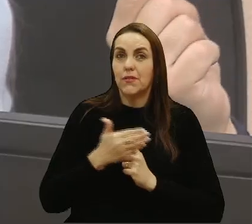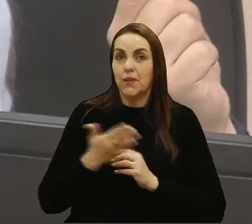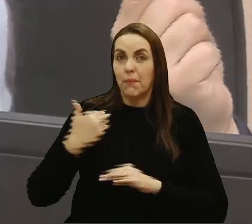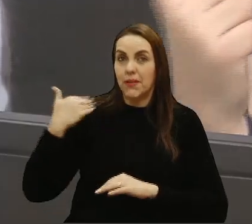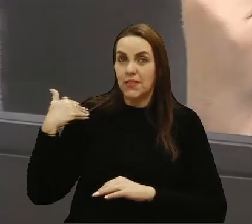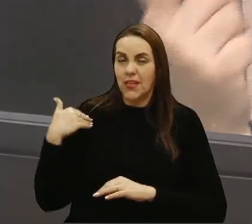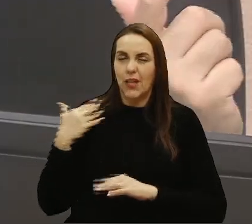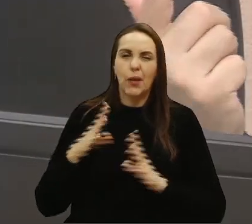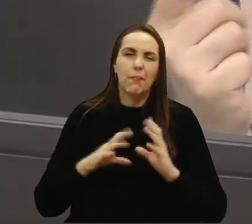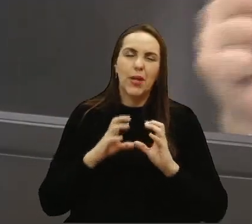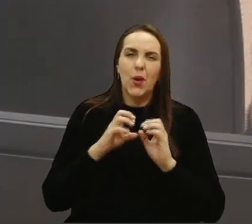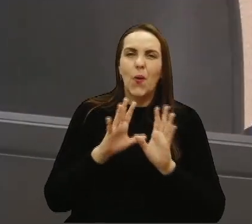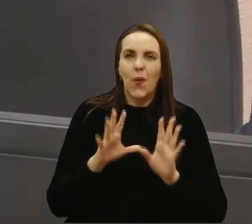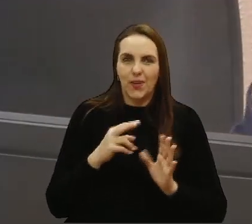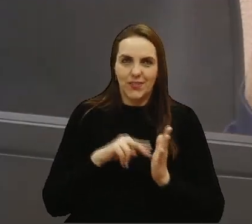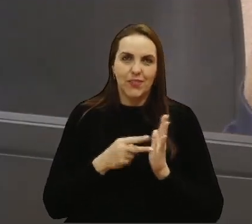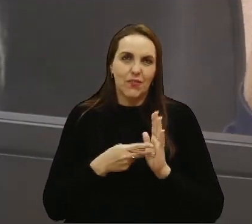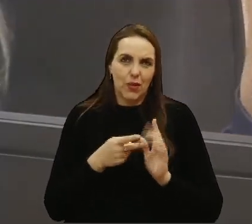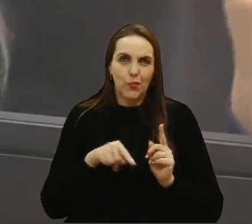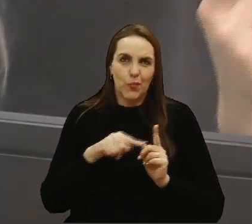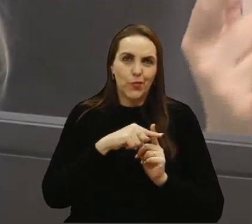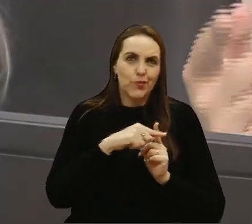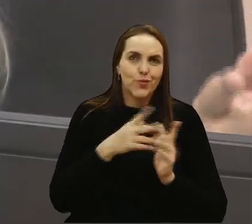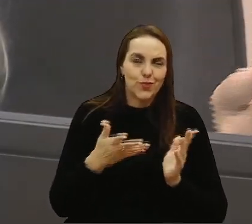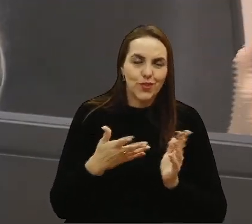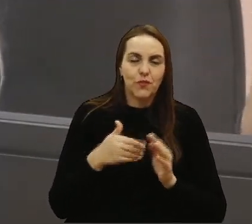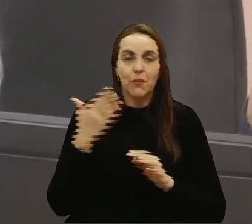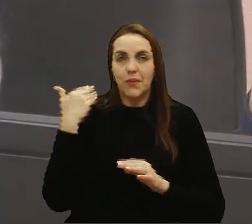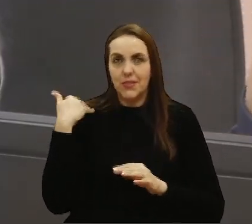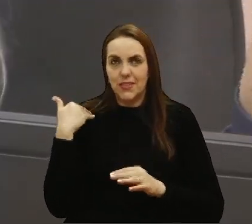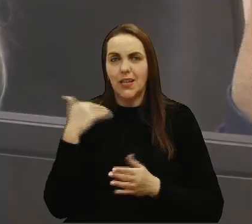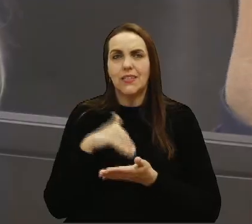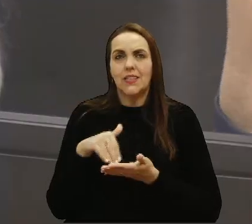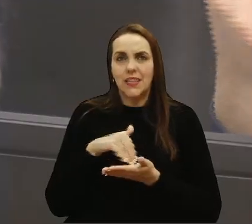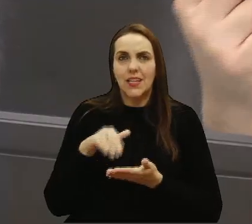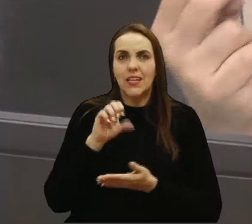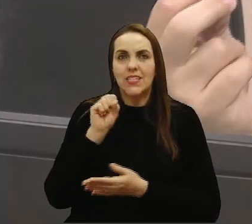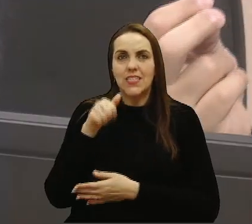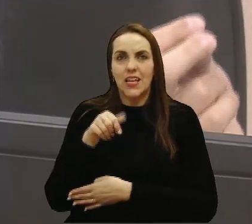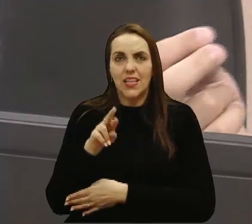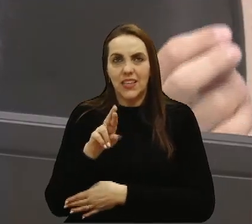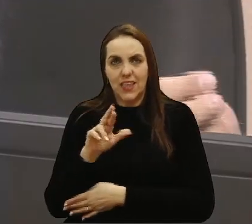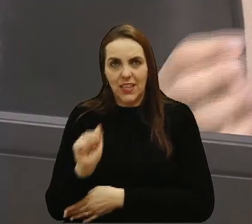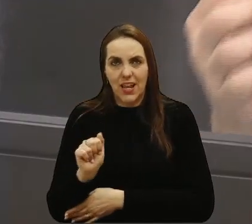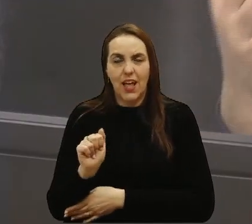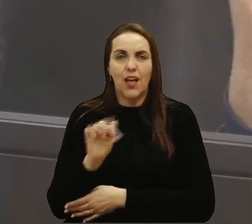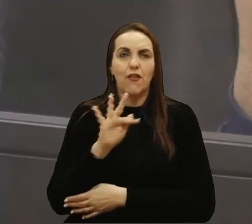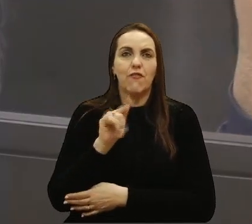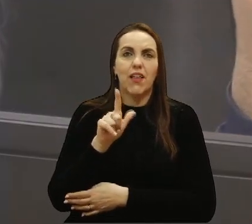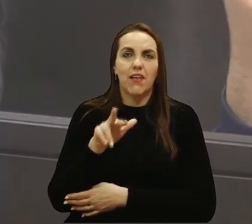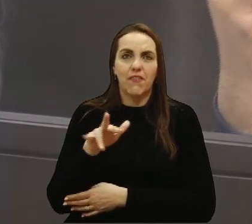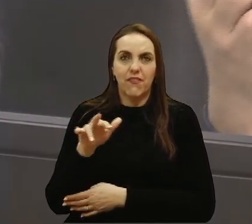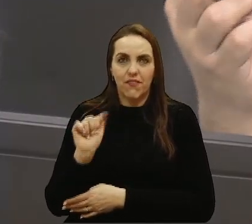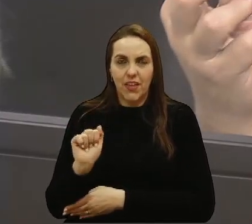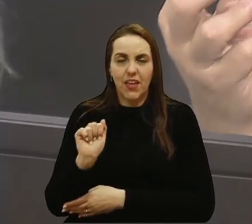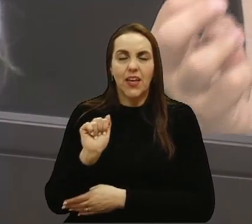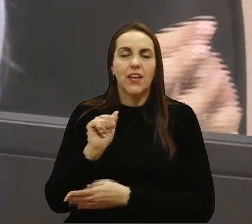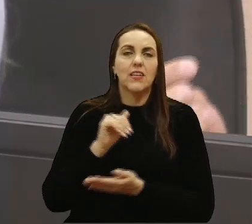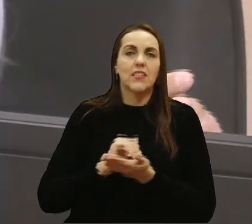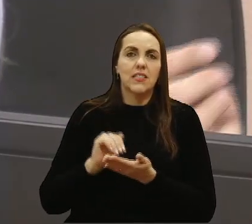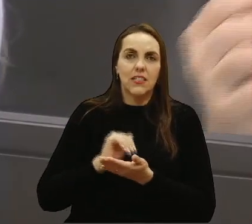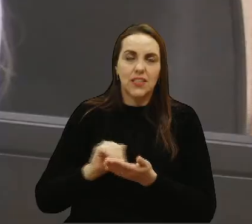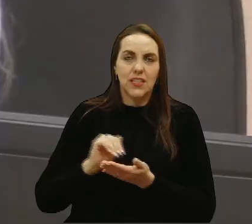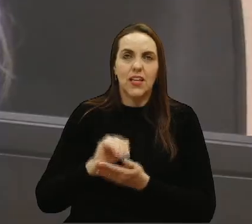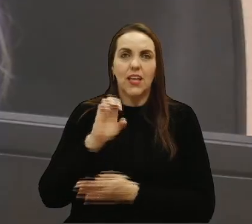no bom sentido, fui eu. À época com a secretária Sandra, com a secretária Flávia Vergani, com o